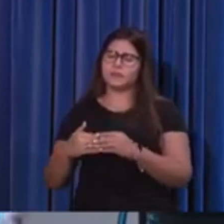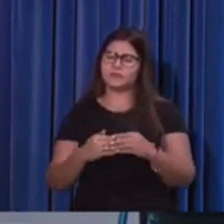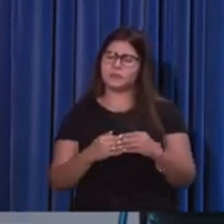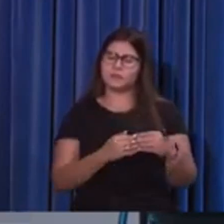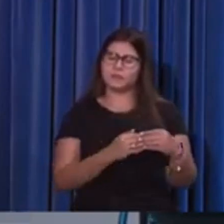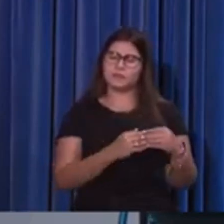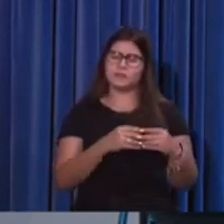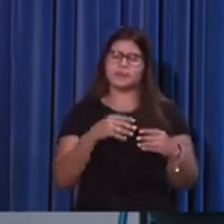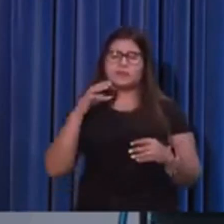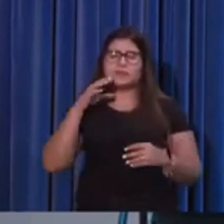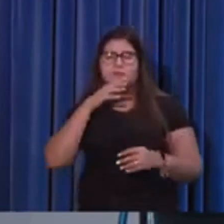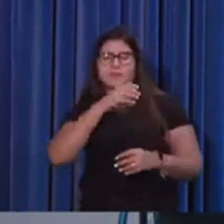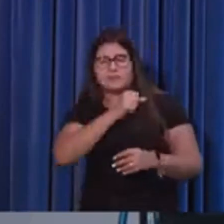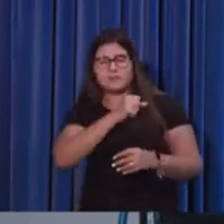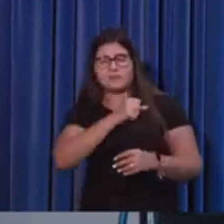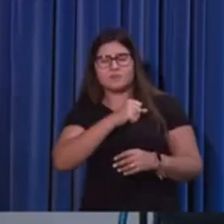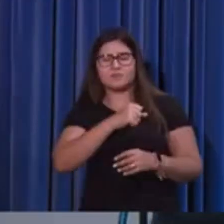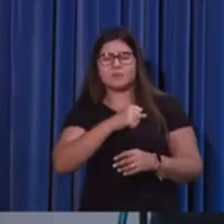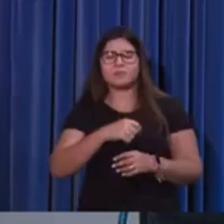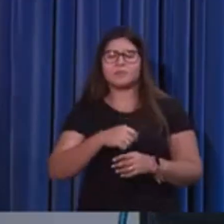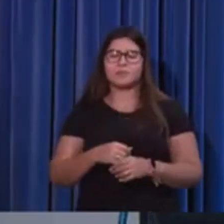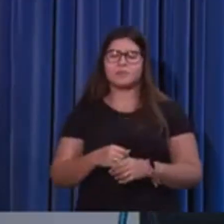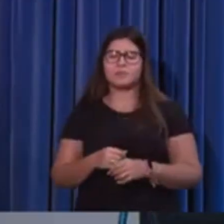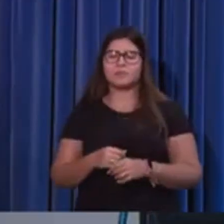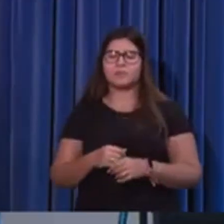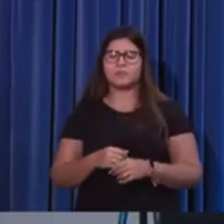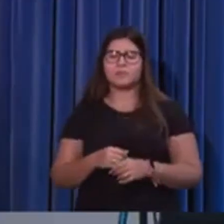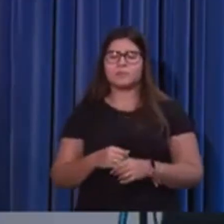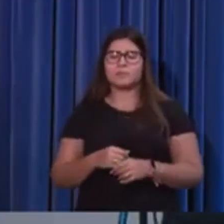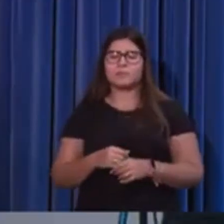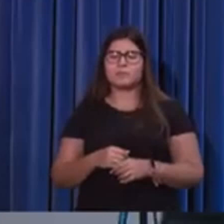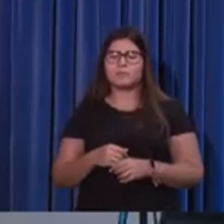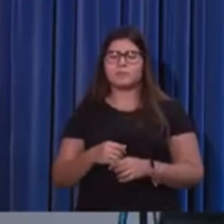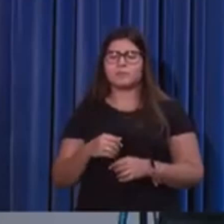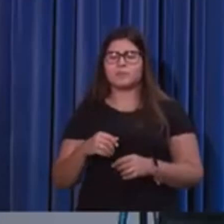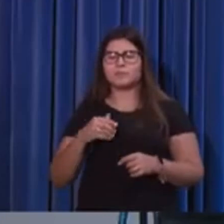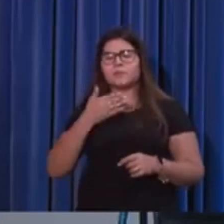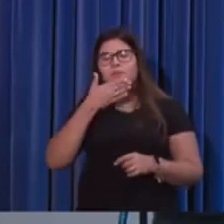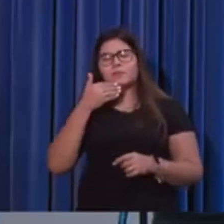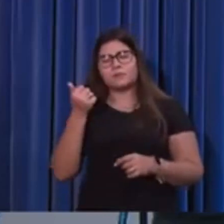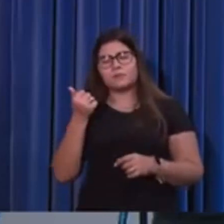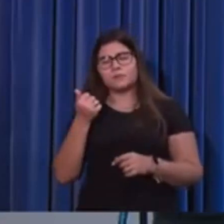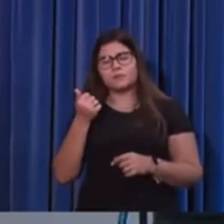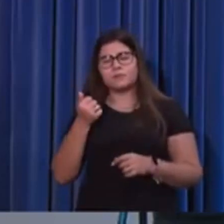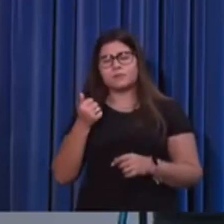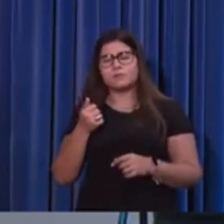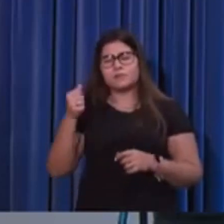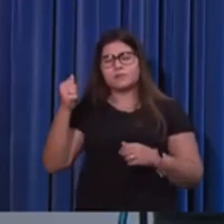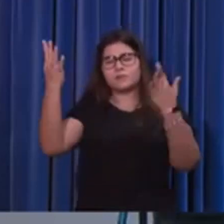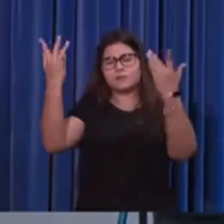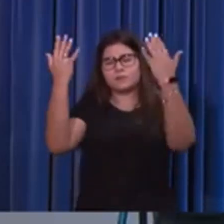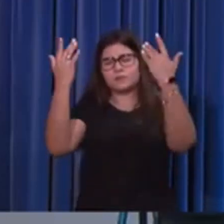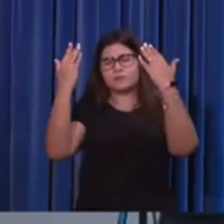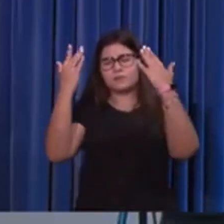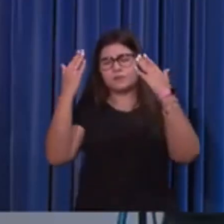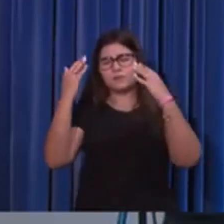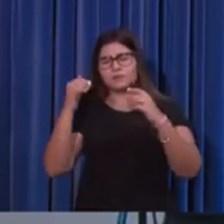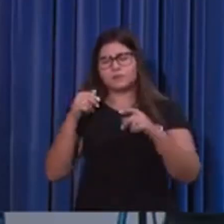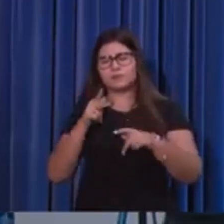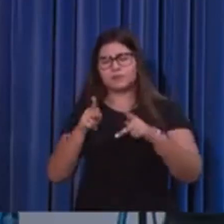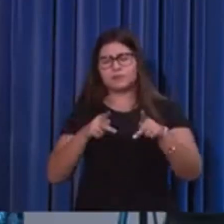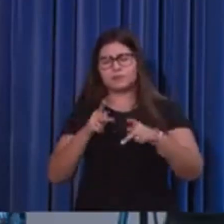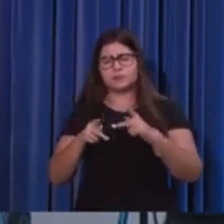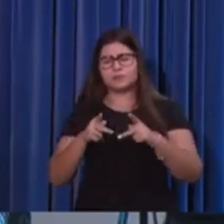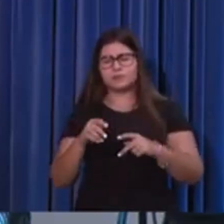mais rápido possível e dentro da qualidade que precisamos para nos reunir ali. Abençoa, Pai, os engenheiros,